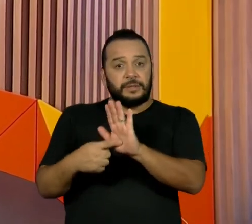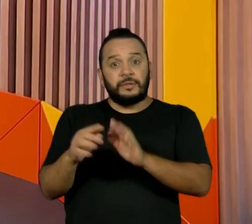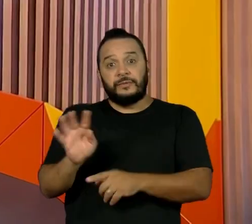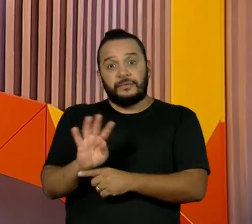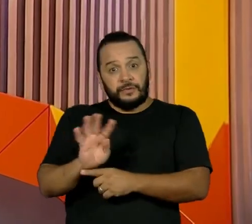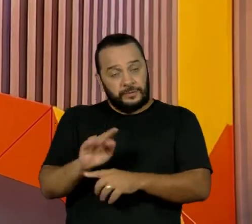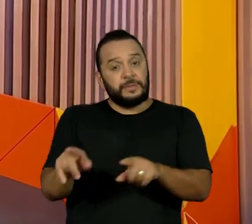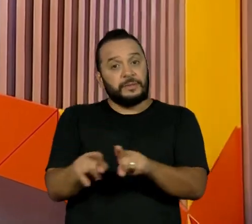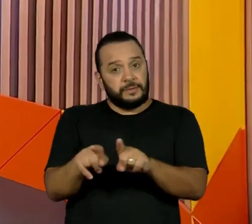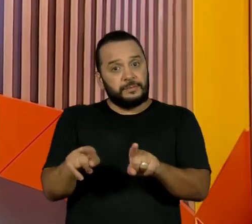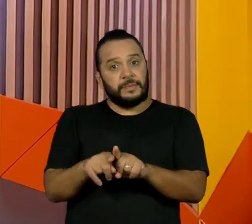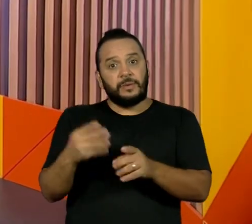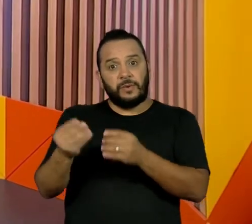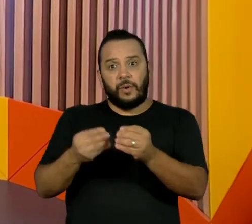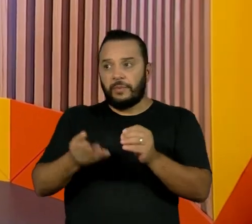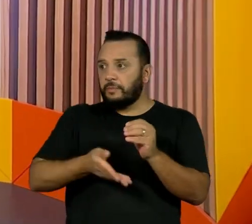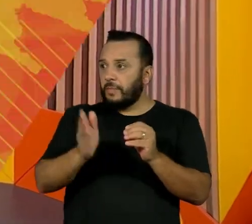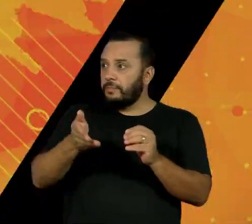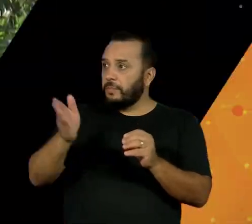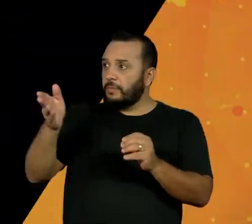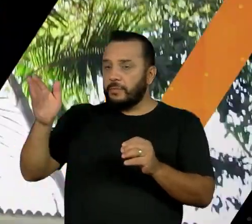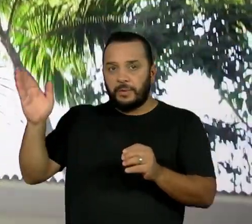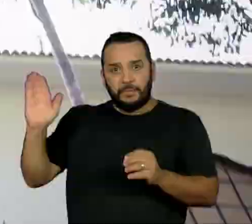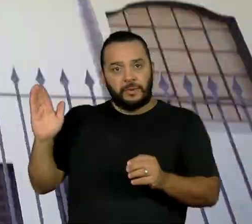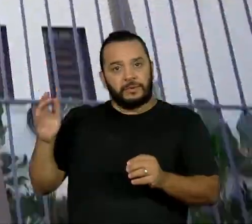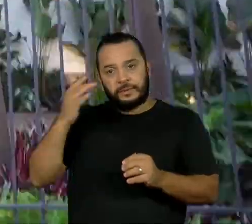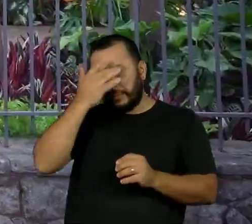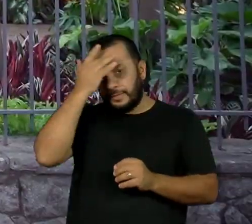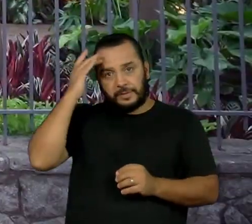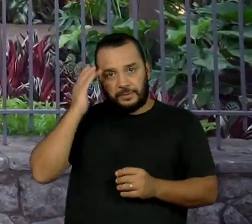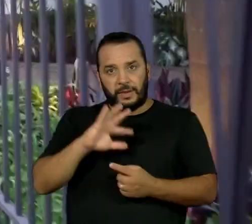da artista. Vamos dar uma olhadinha?